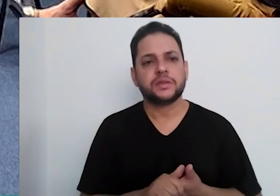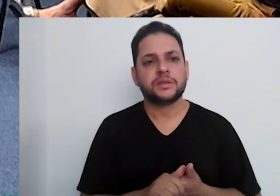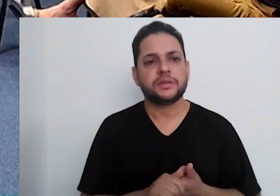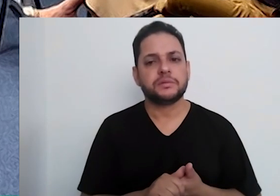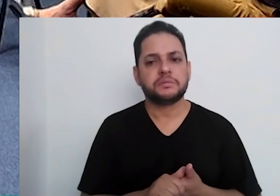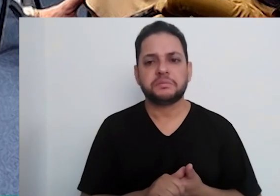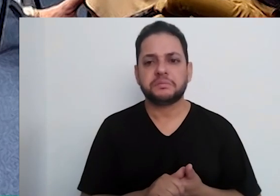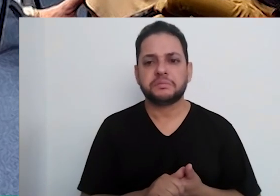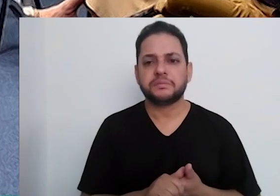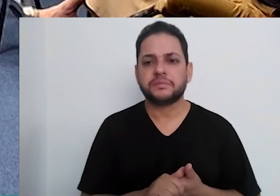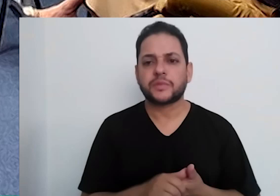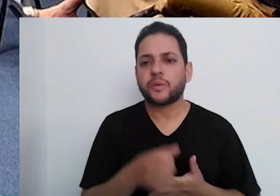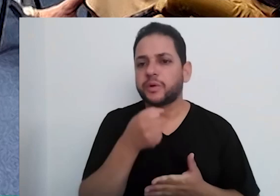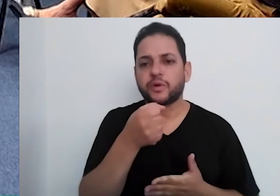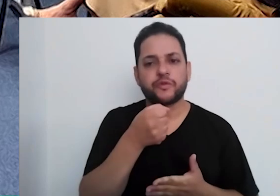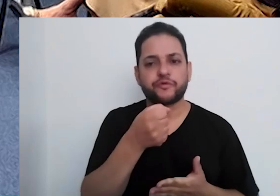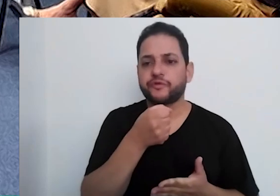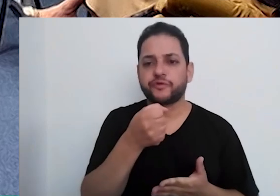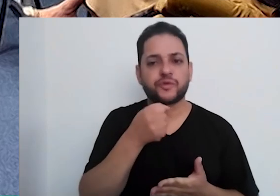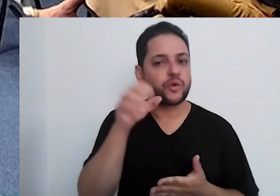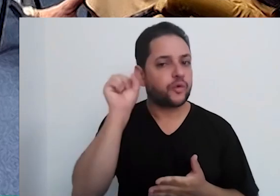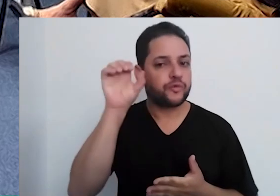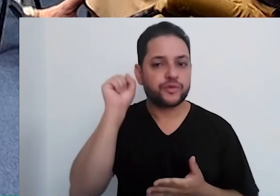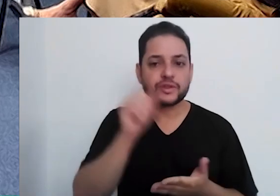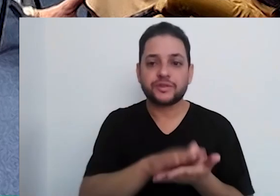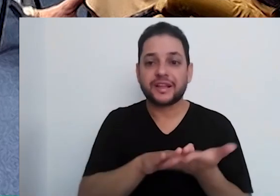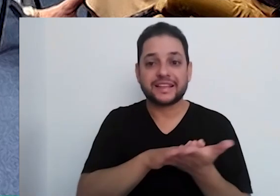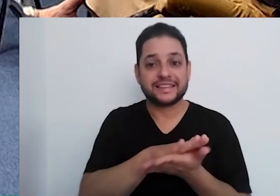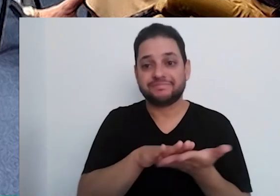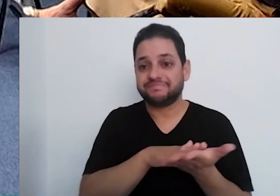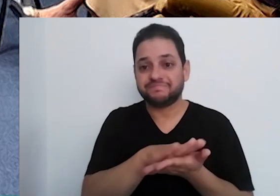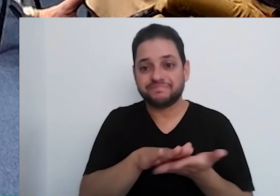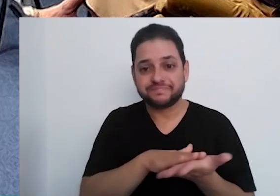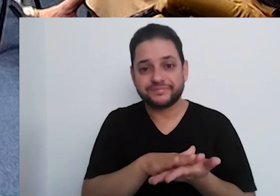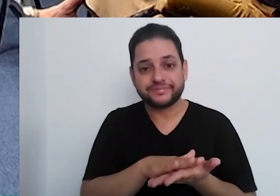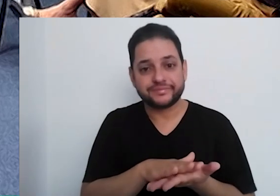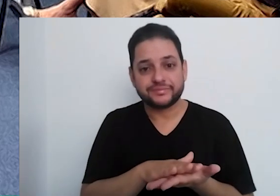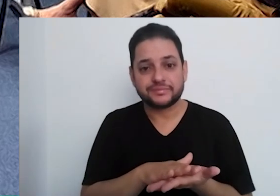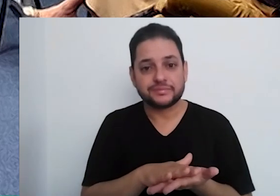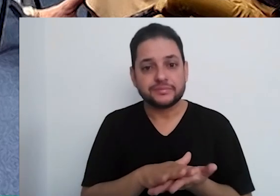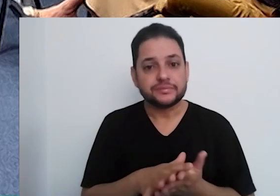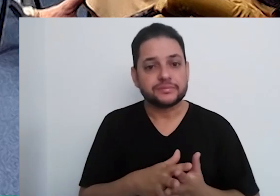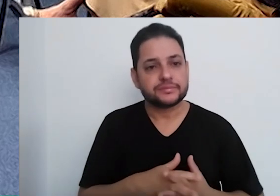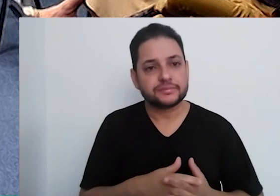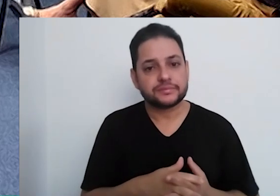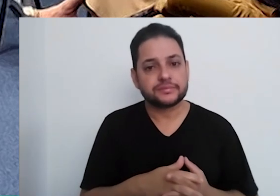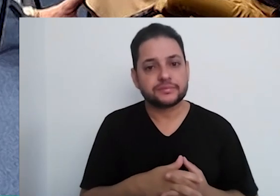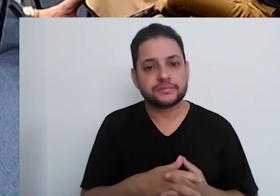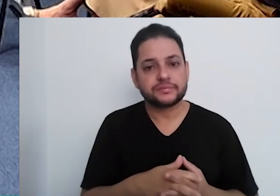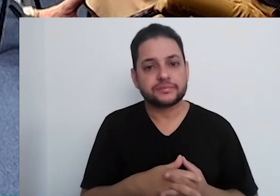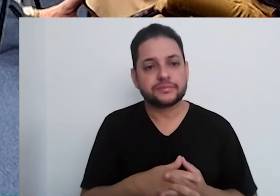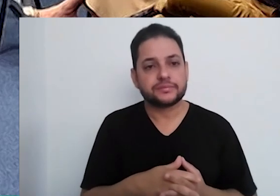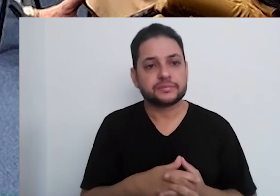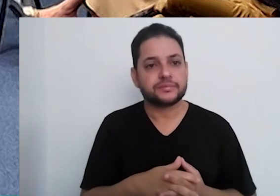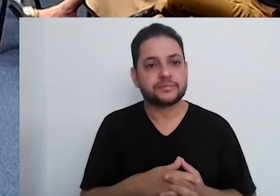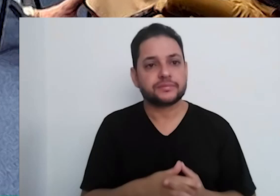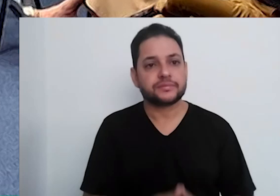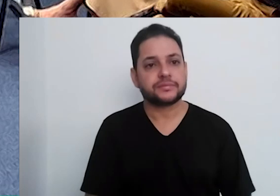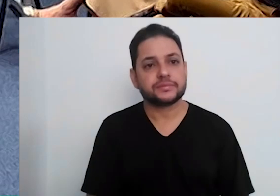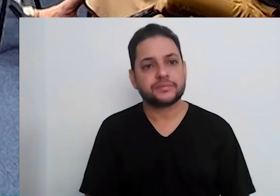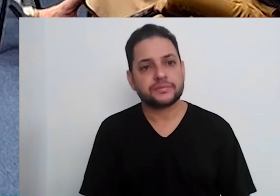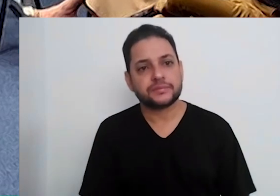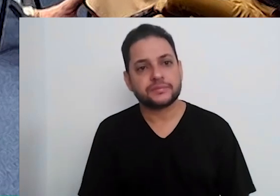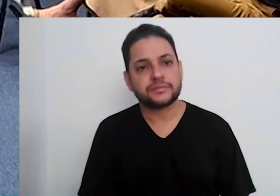essa noção de ter sido concluídos osos critério eh forma